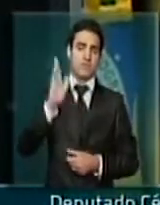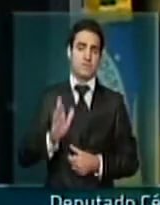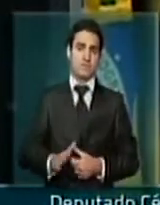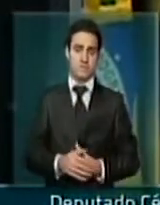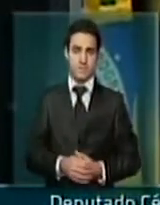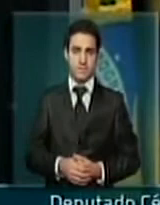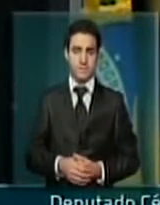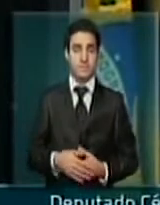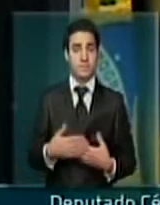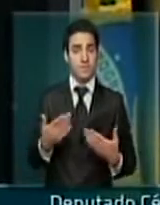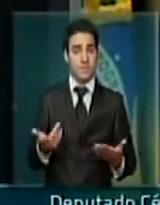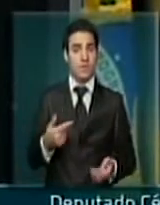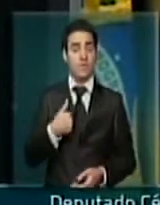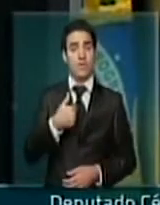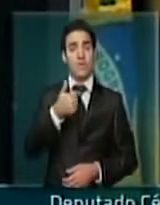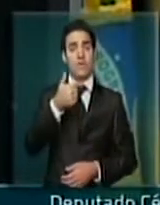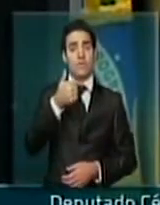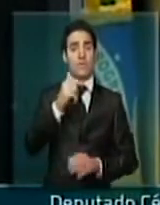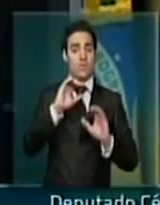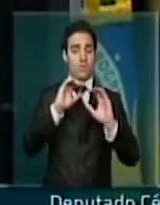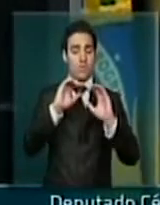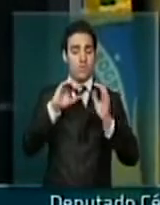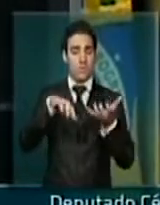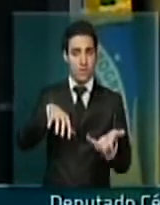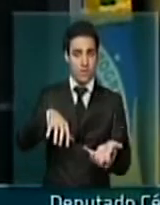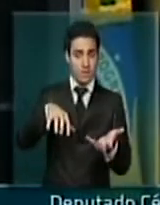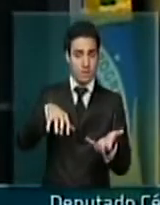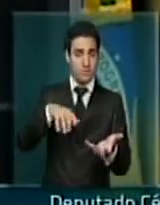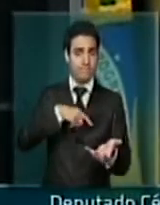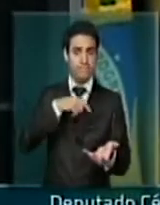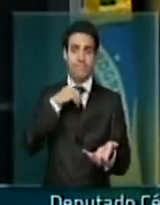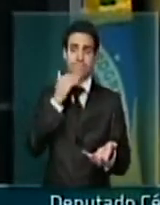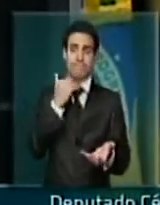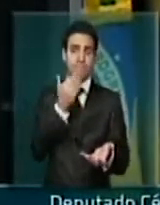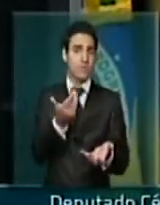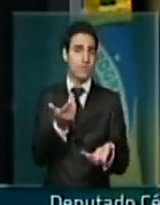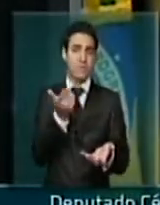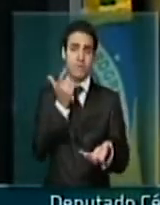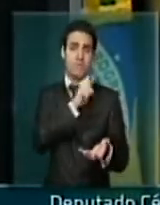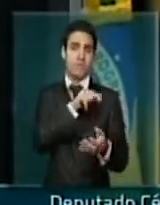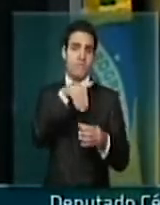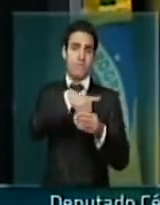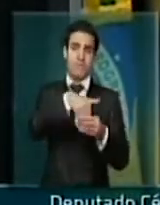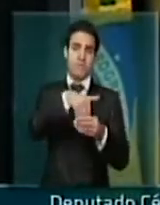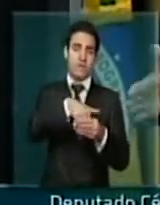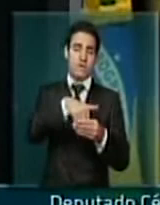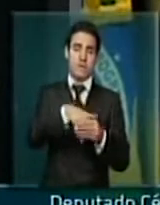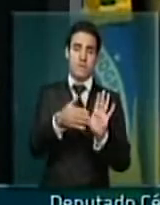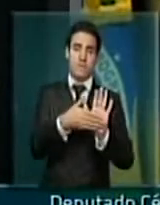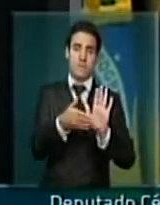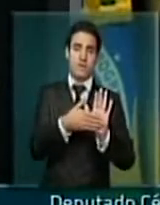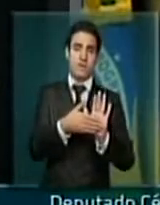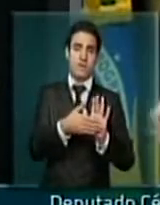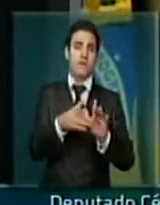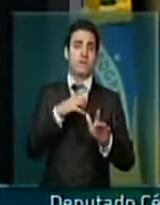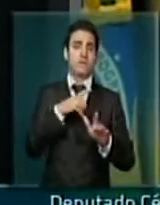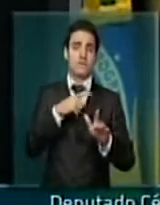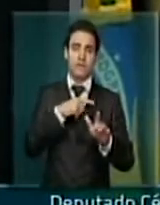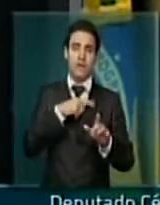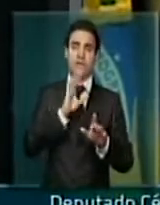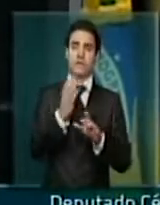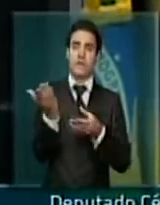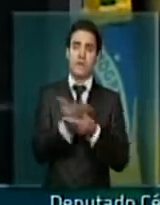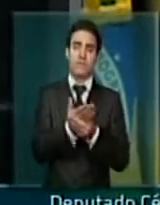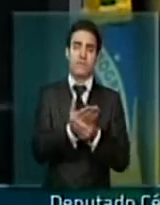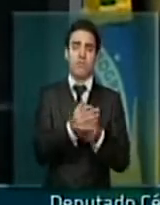O Congresso Nacional não dá conta de votar matérias que tramitam nesta casa há 8, 10